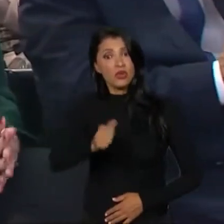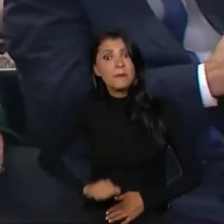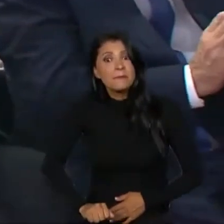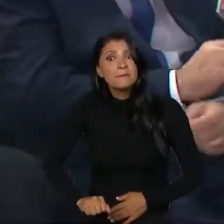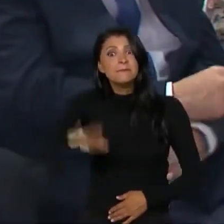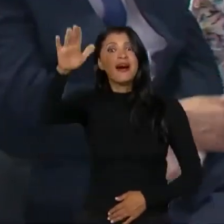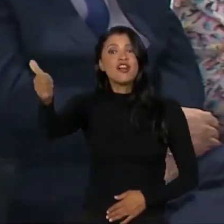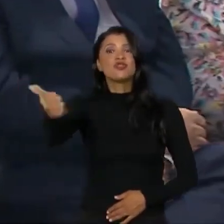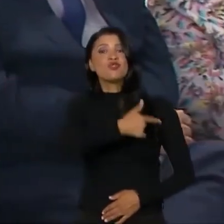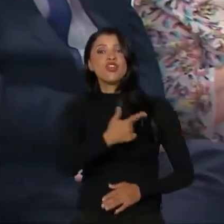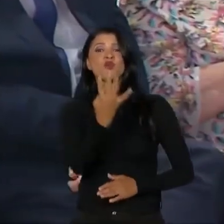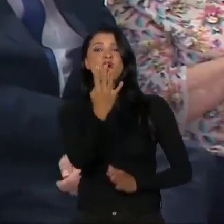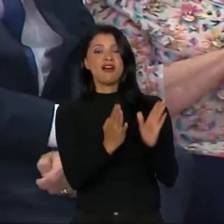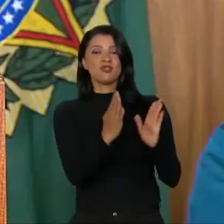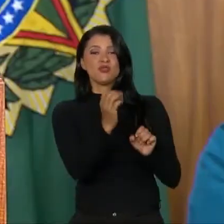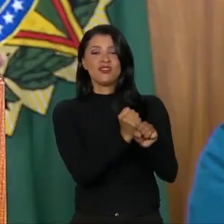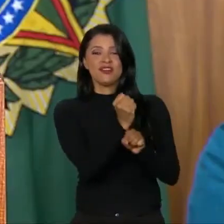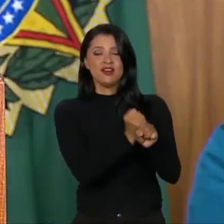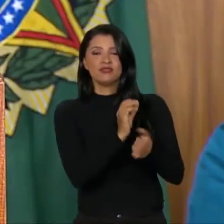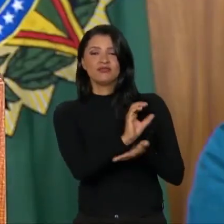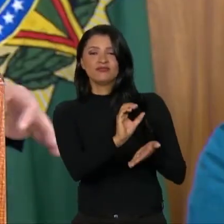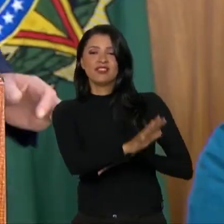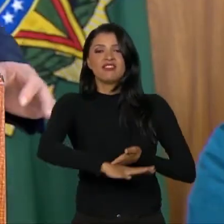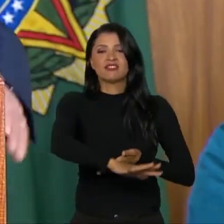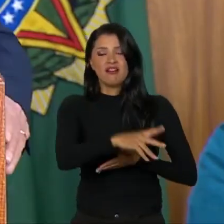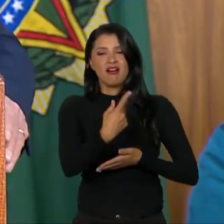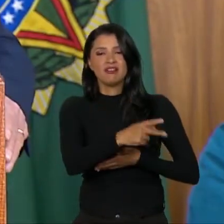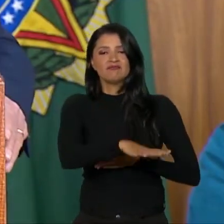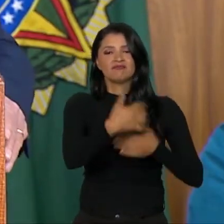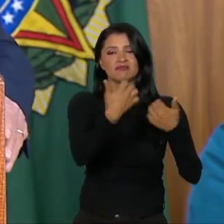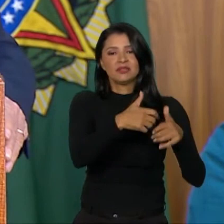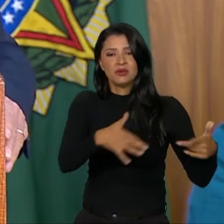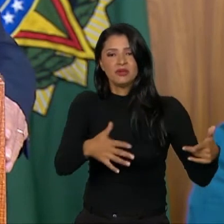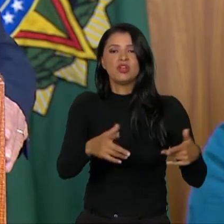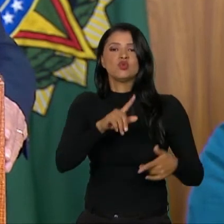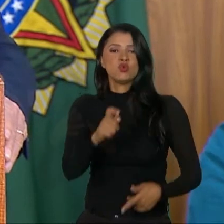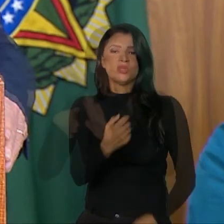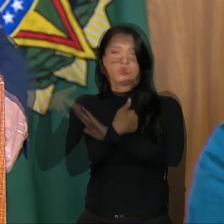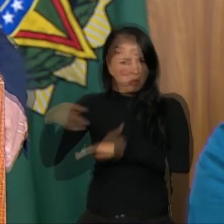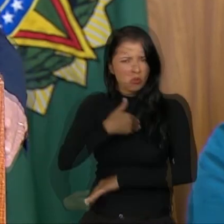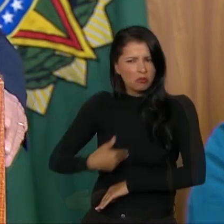o que é mais do que os 4 anos de investimento na área de transporte no governo passado.